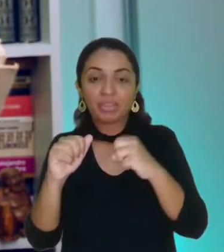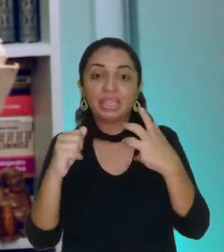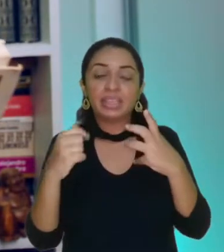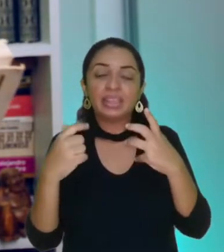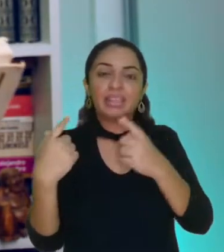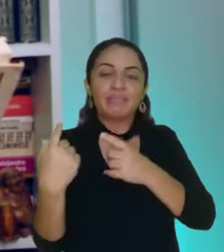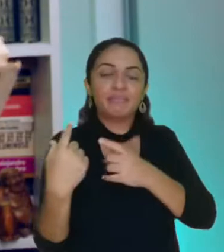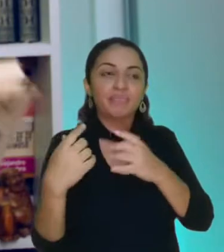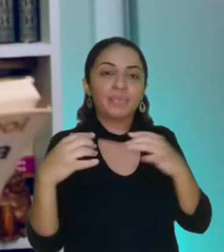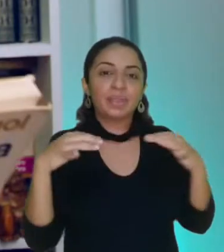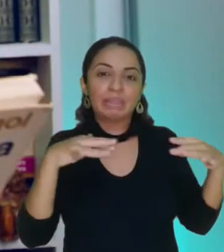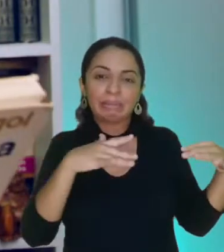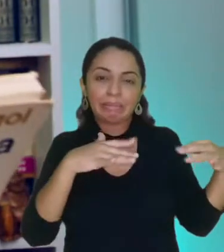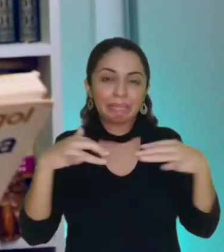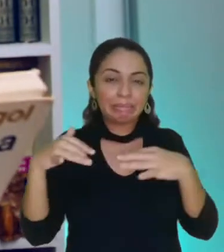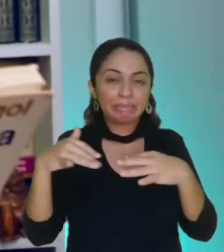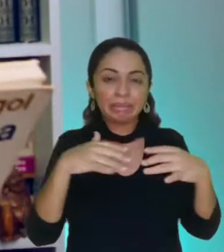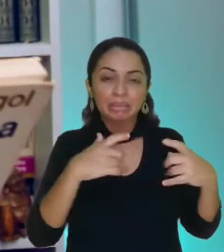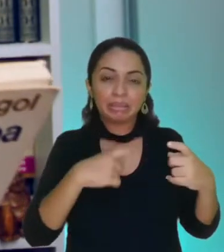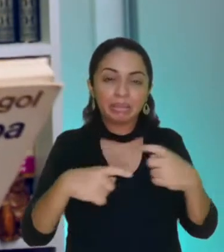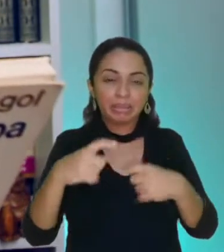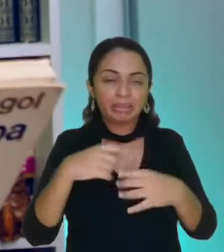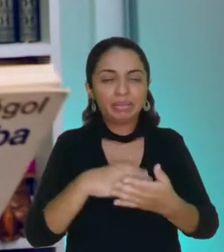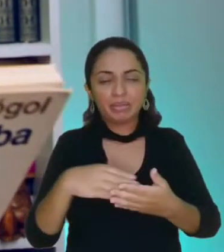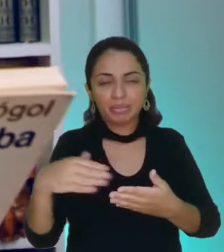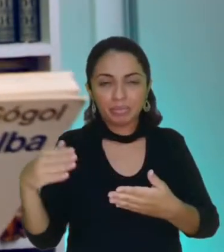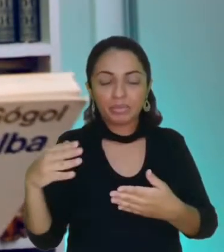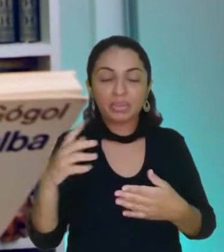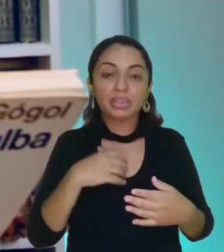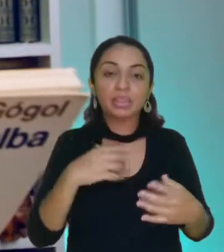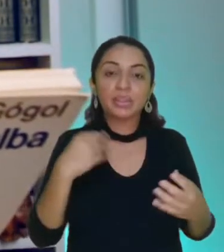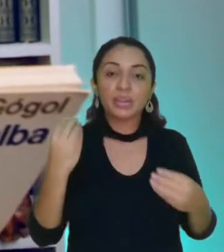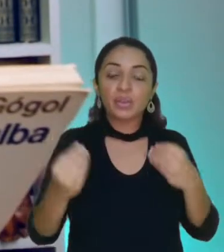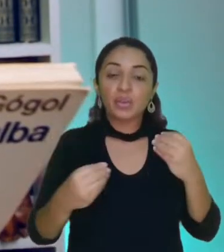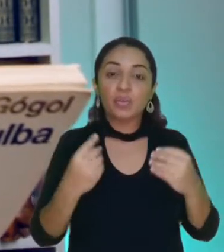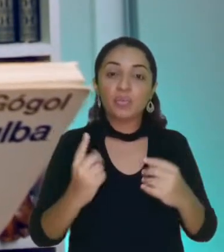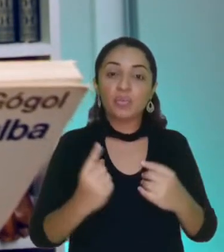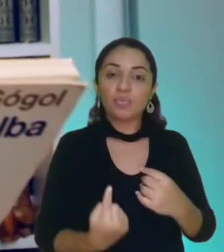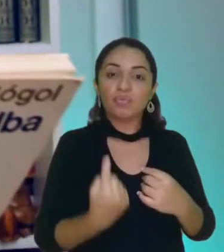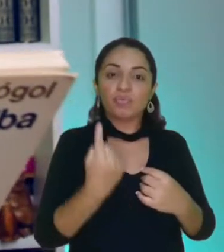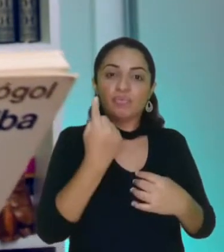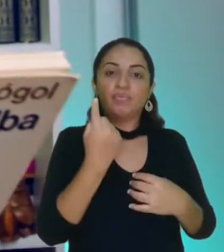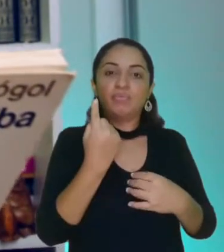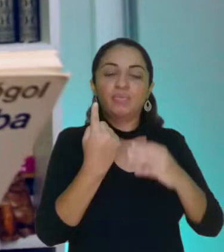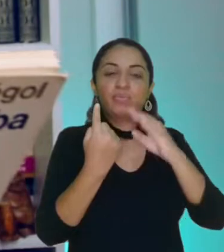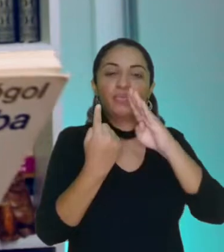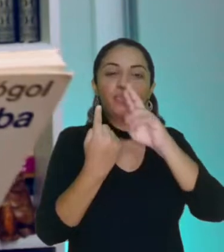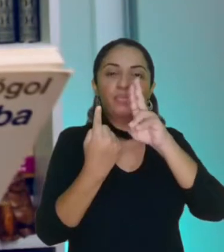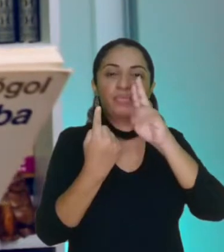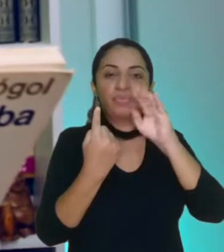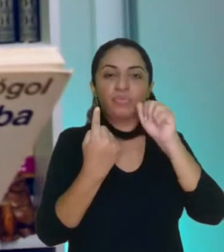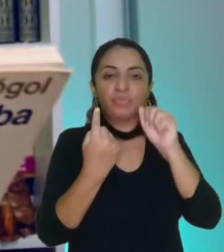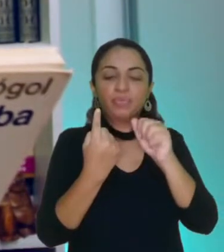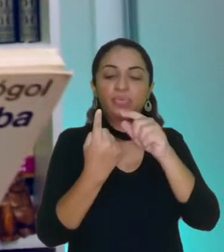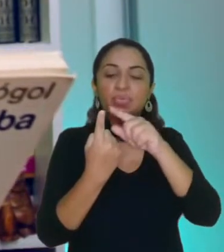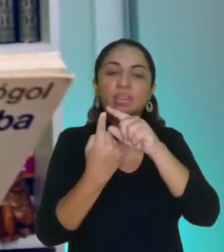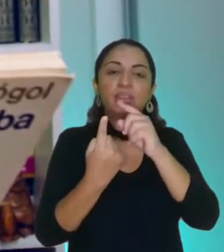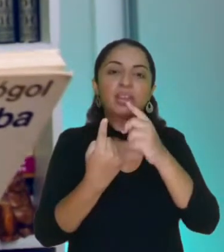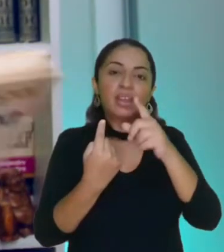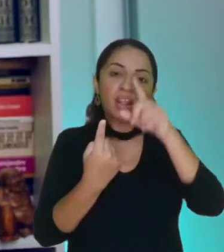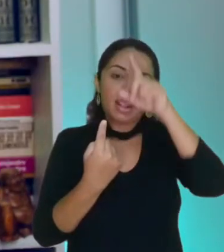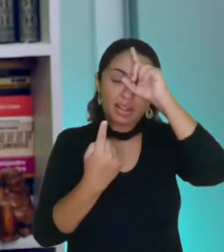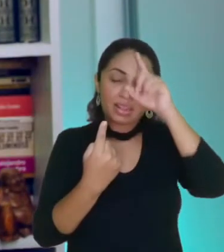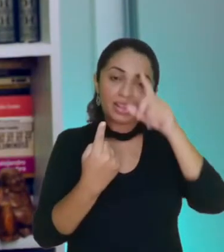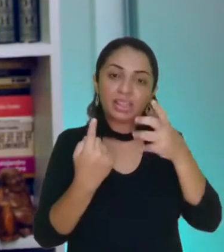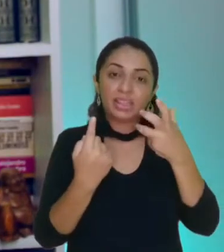vastas regiões da Ucrânia no século XVI, e a extraordinária força e liderança de um homem, Taras Bulba, sempre disposto a verter seu